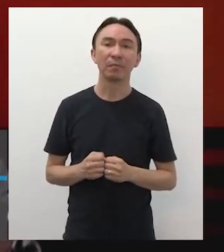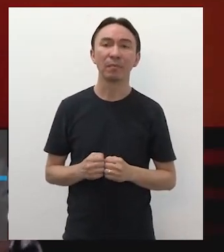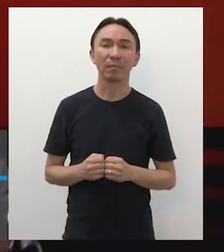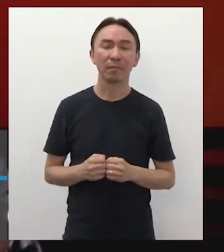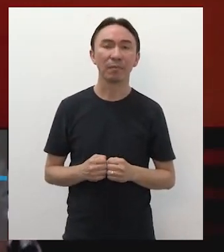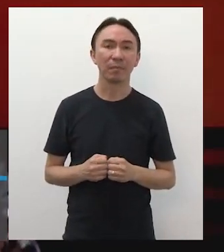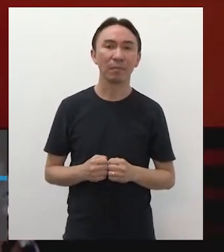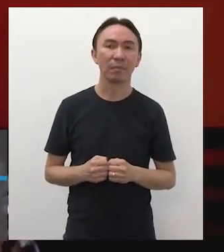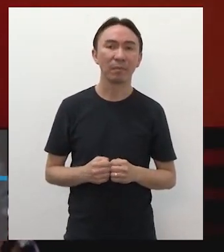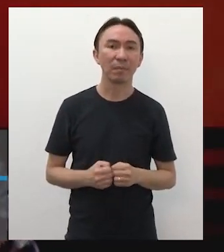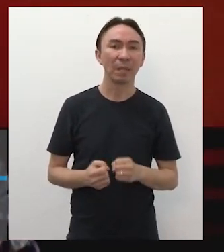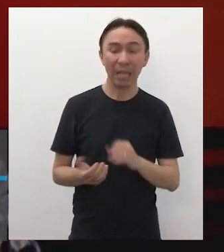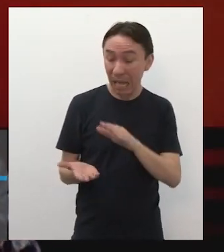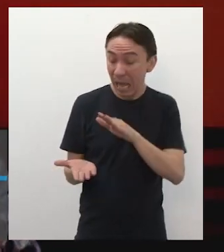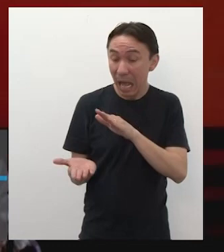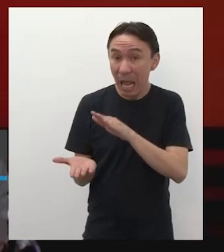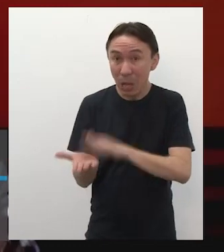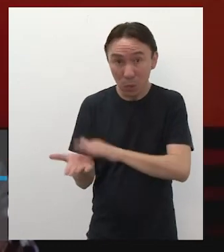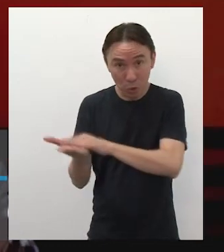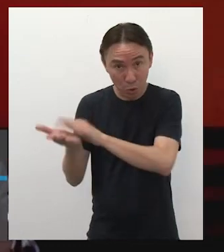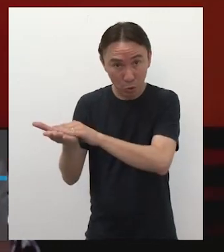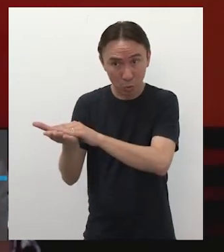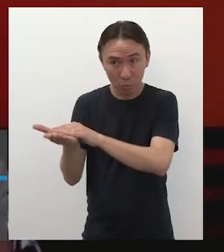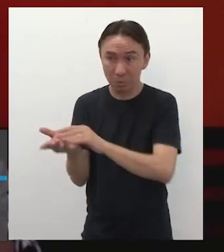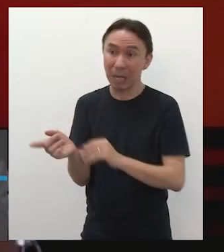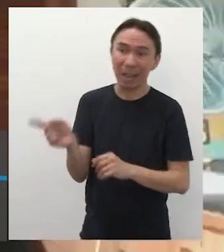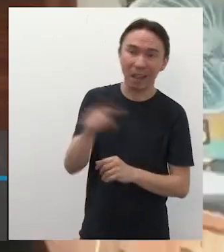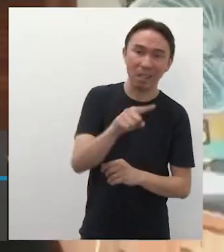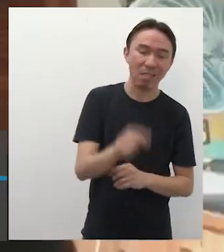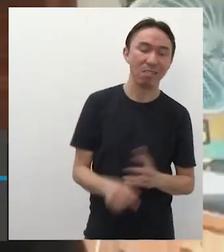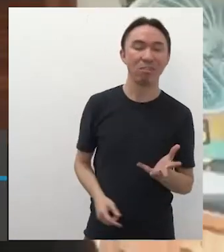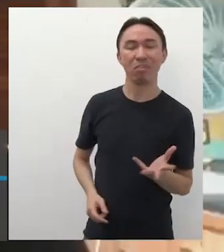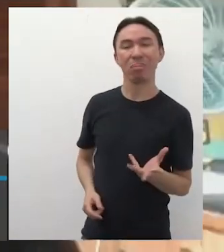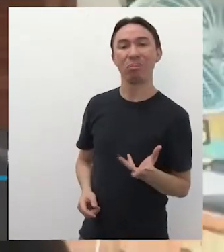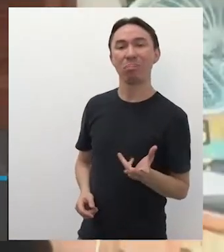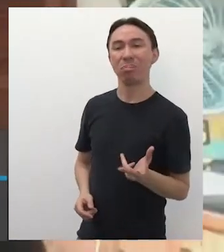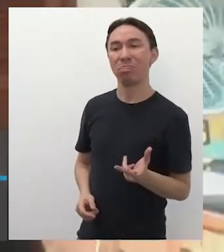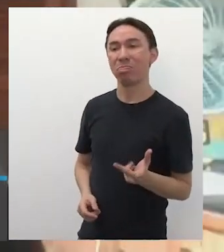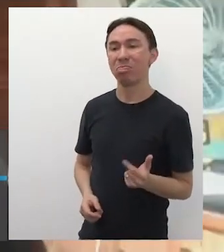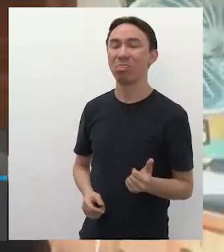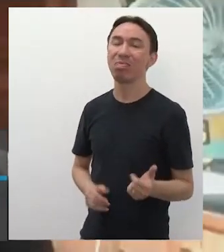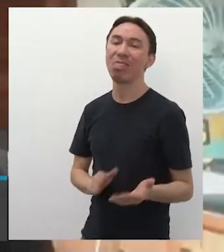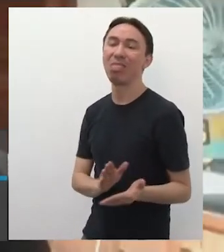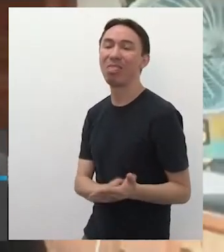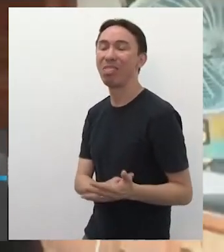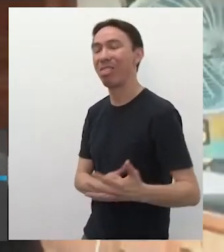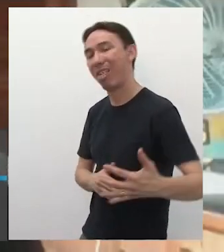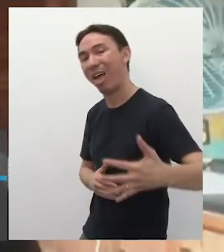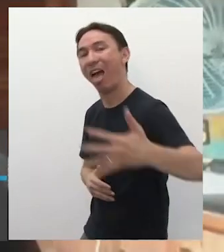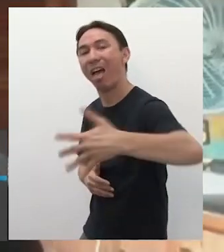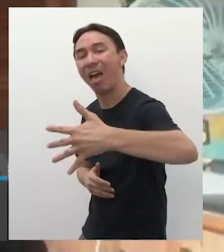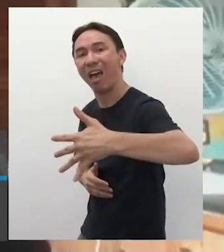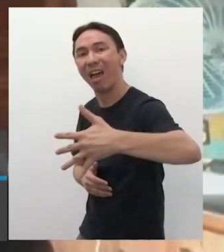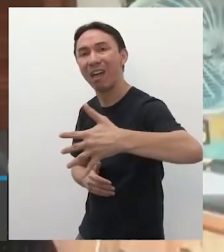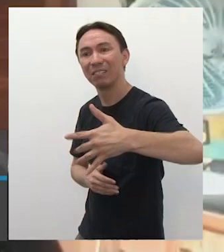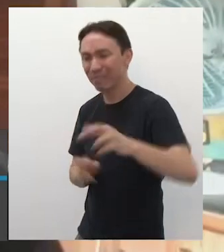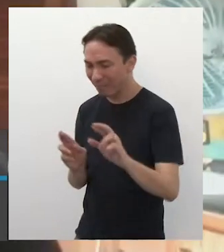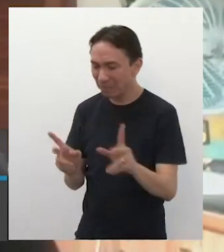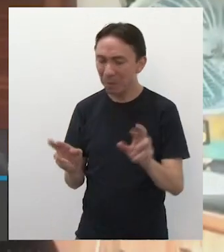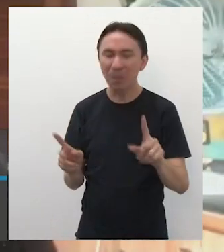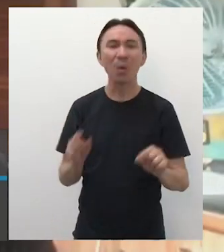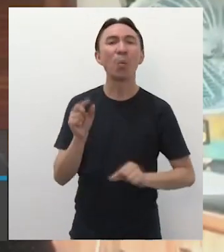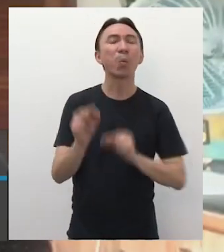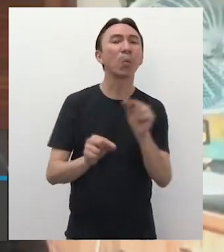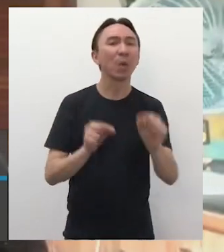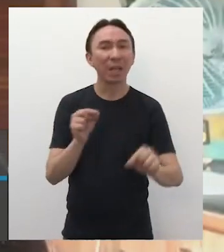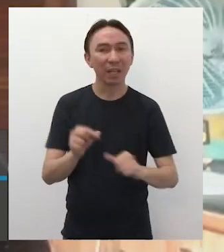a bajulação? Bom, ótimo. Depois dessa explanação que eu fiz, eu não sei não me lembro o nome do